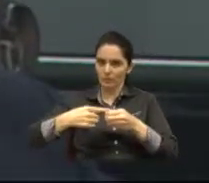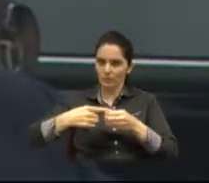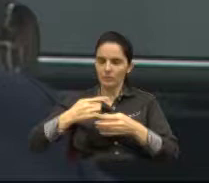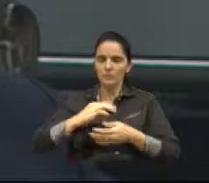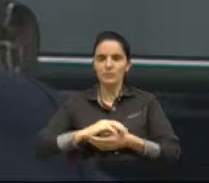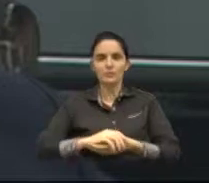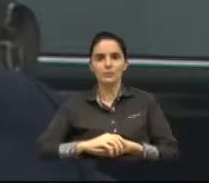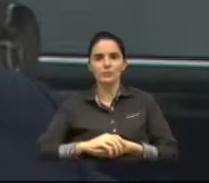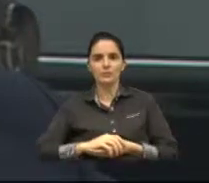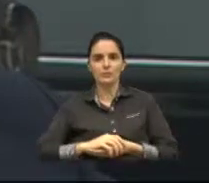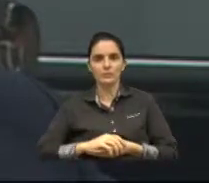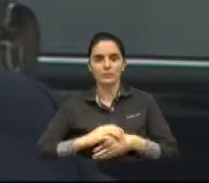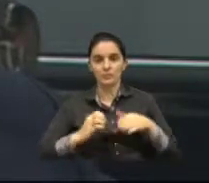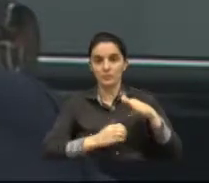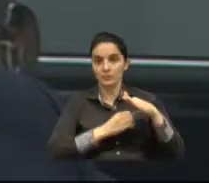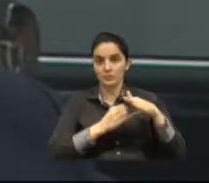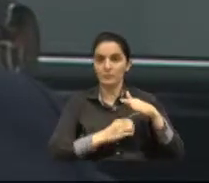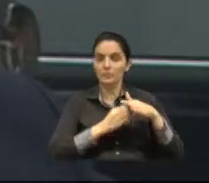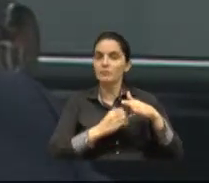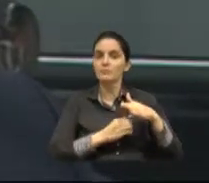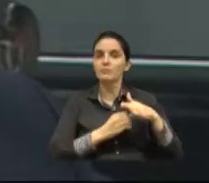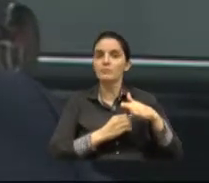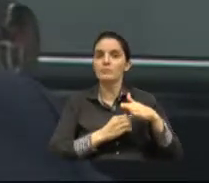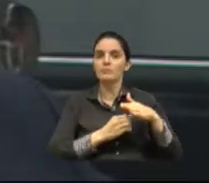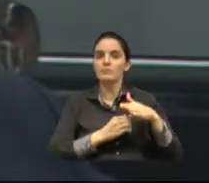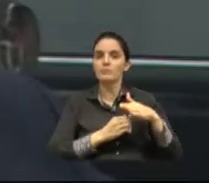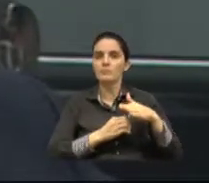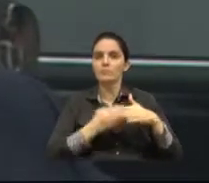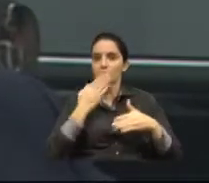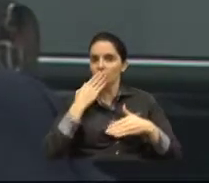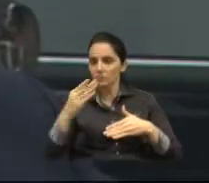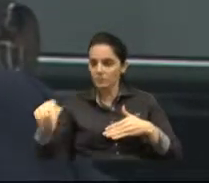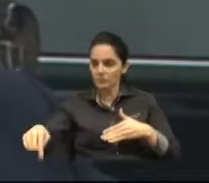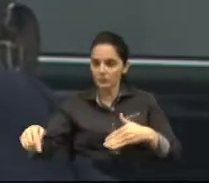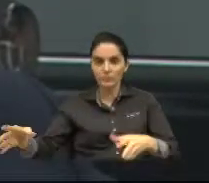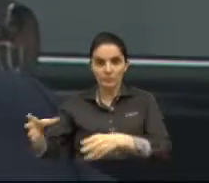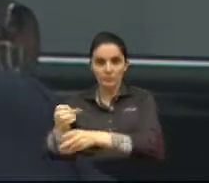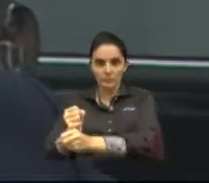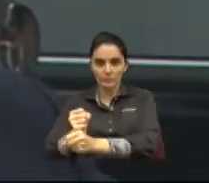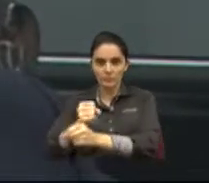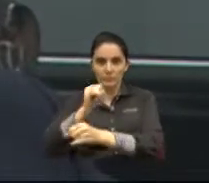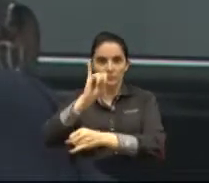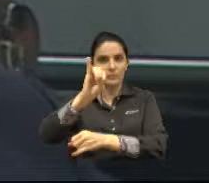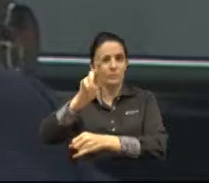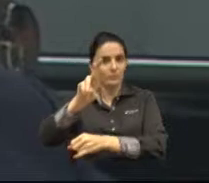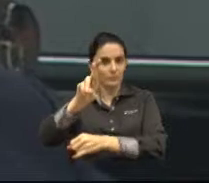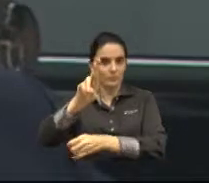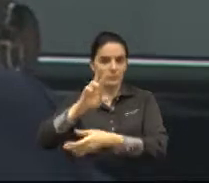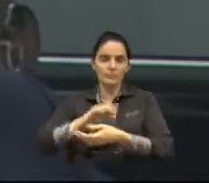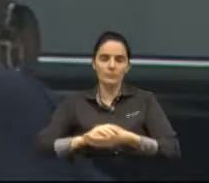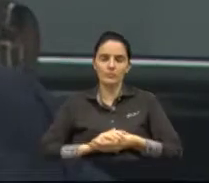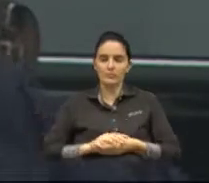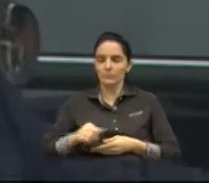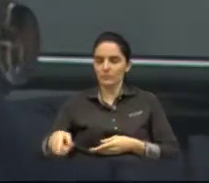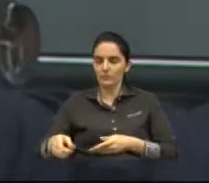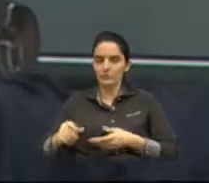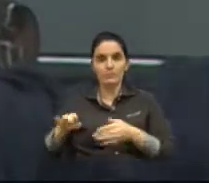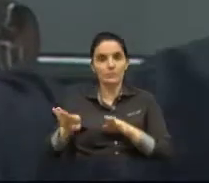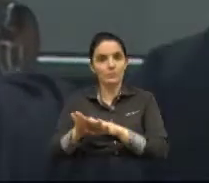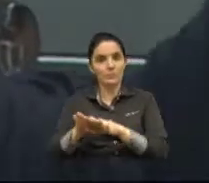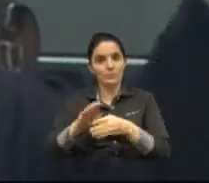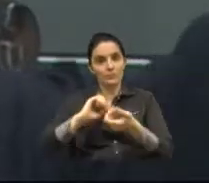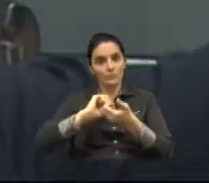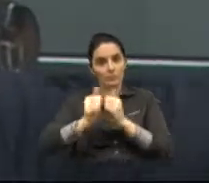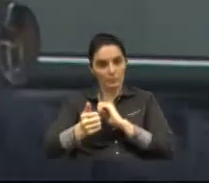a maioria das empresas são clientes. E além do mais, na área desportiva,